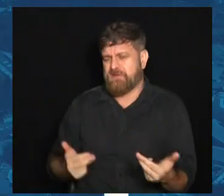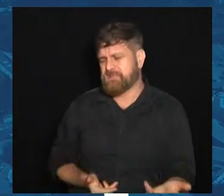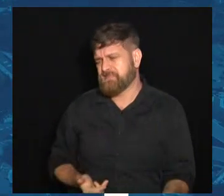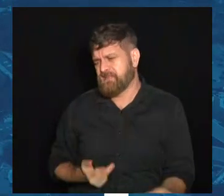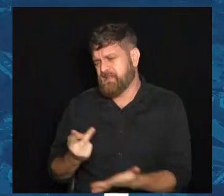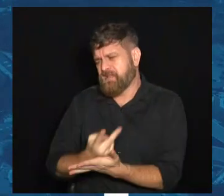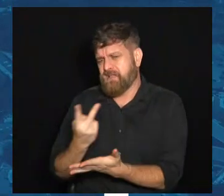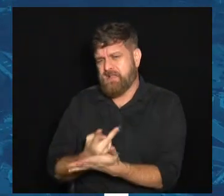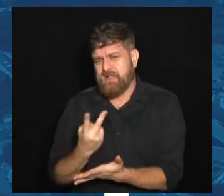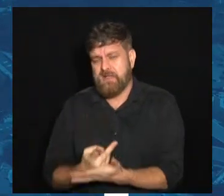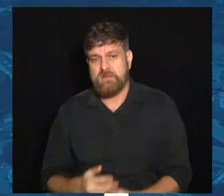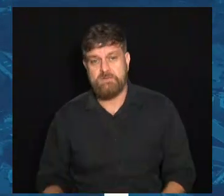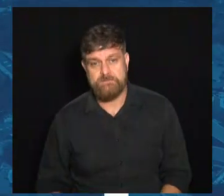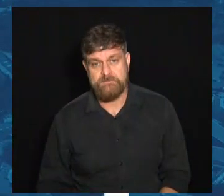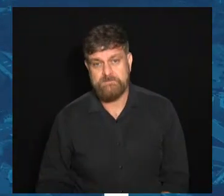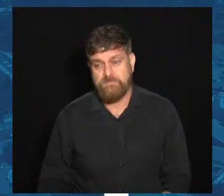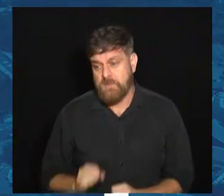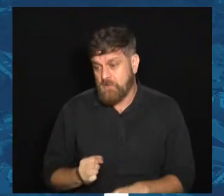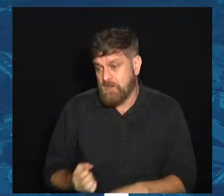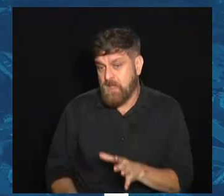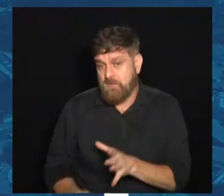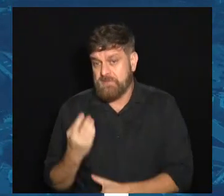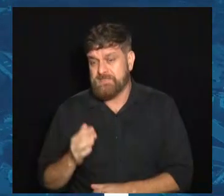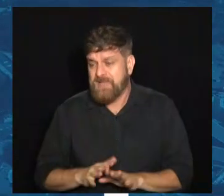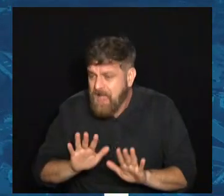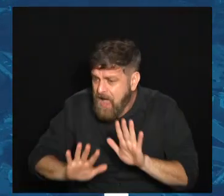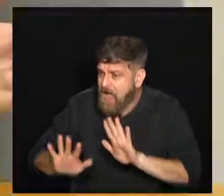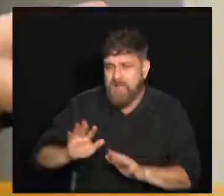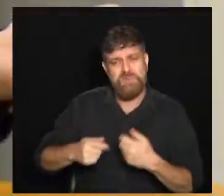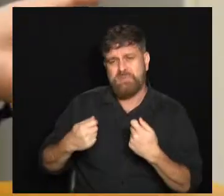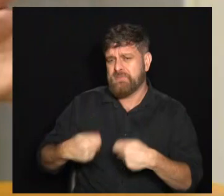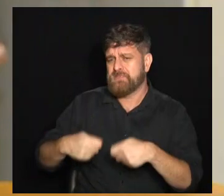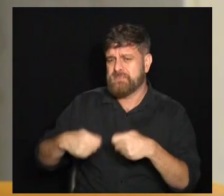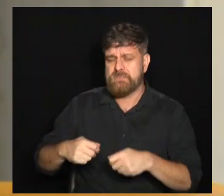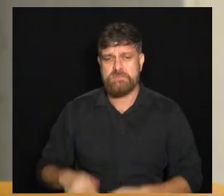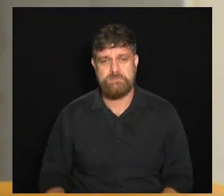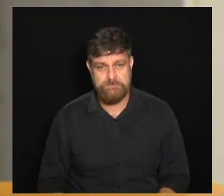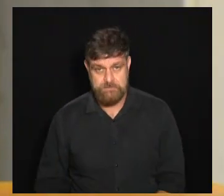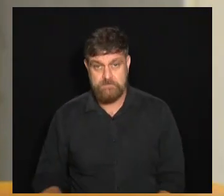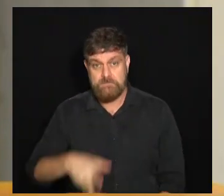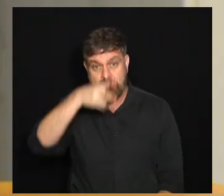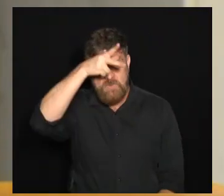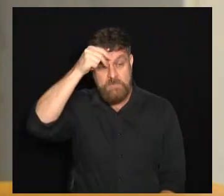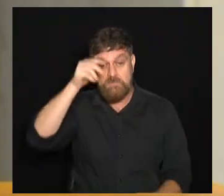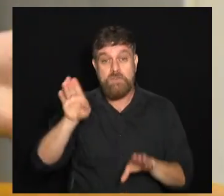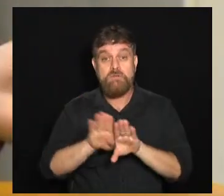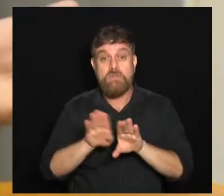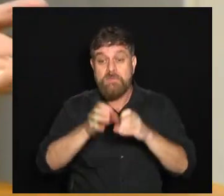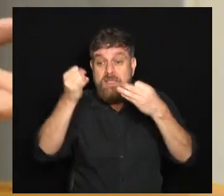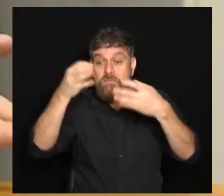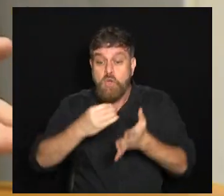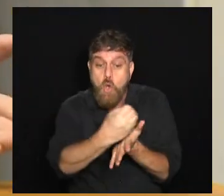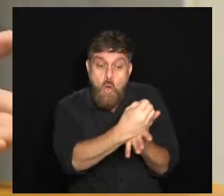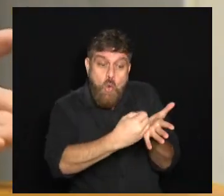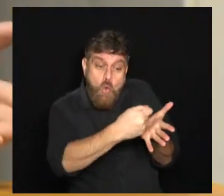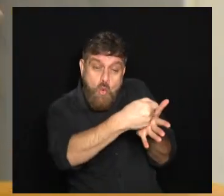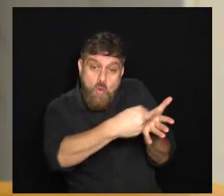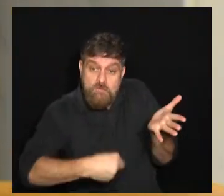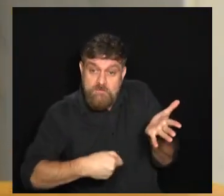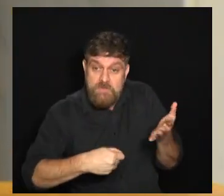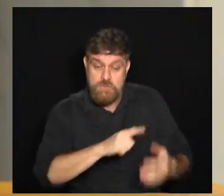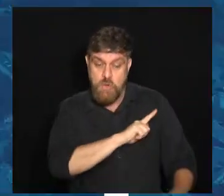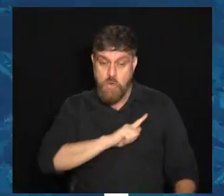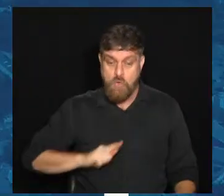pode realmente criar uma situação que não é necessária. O prefeito também falou sobre o ofício enviado ao